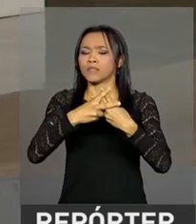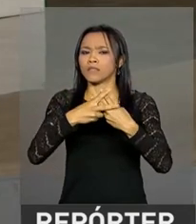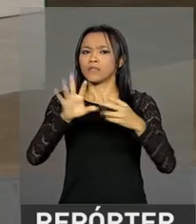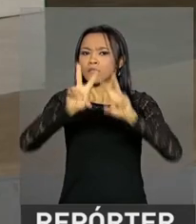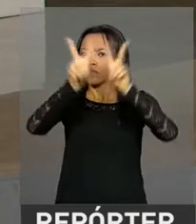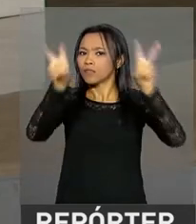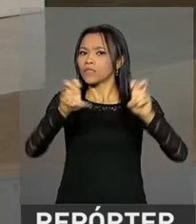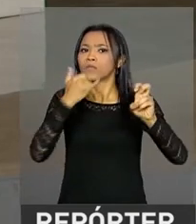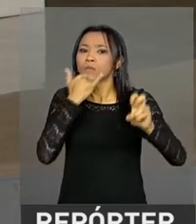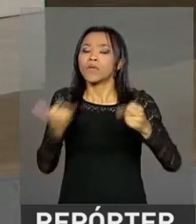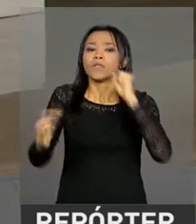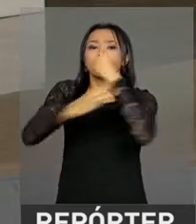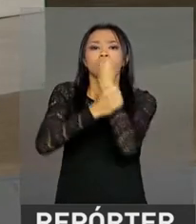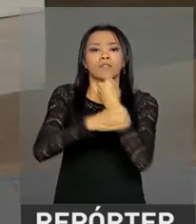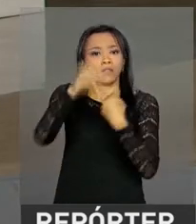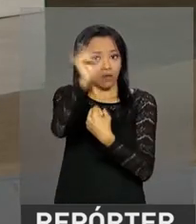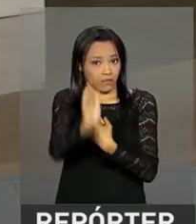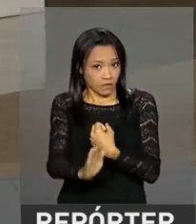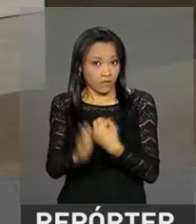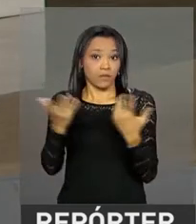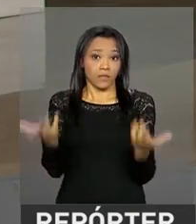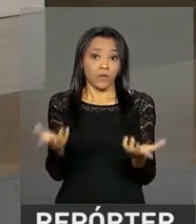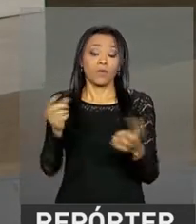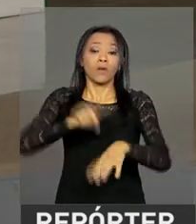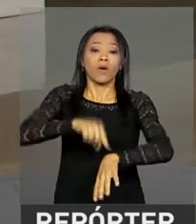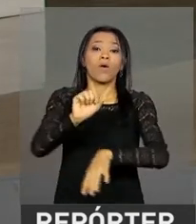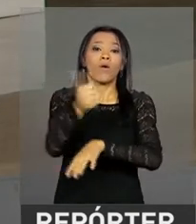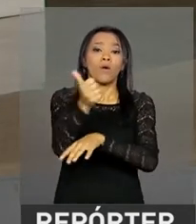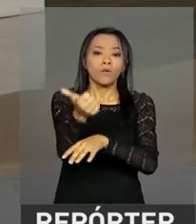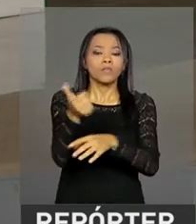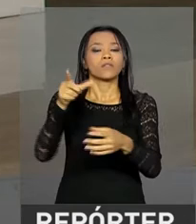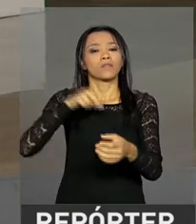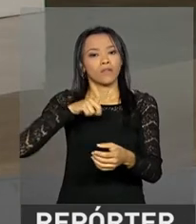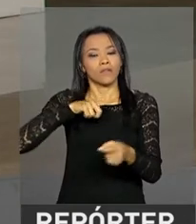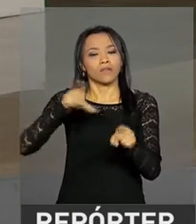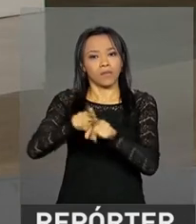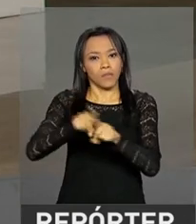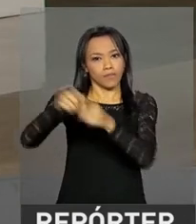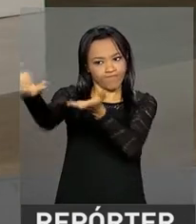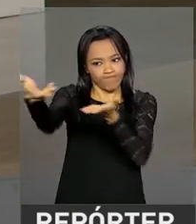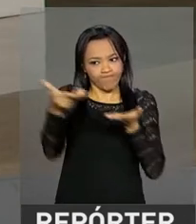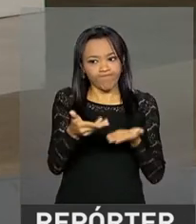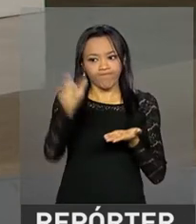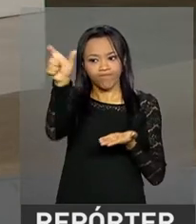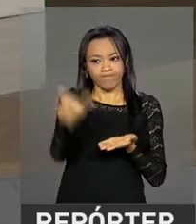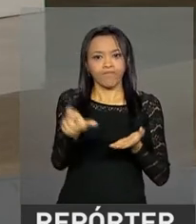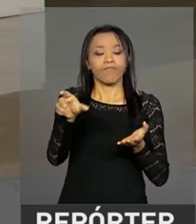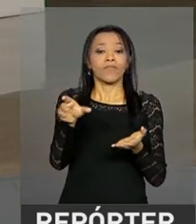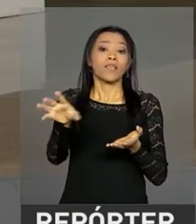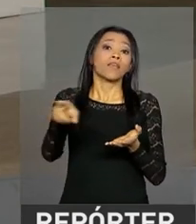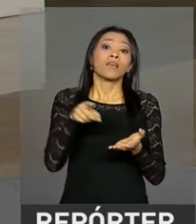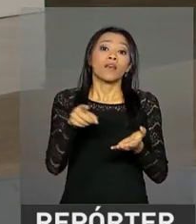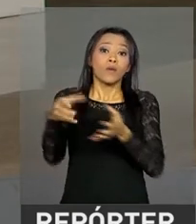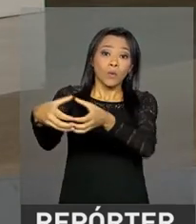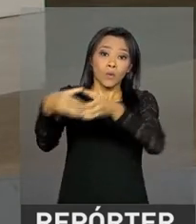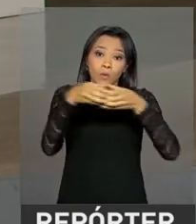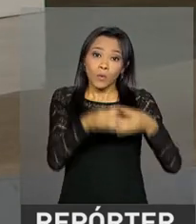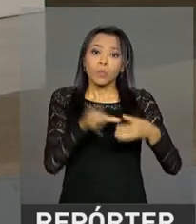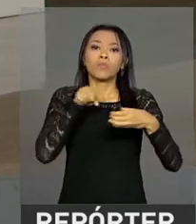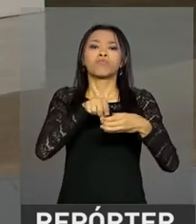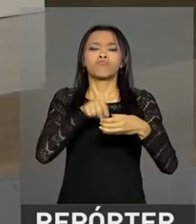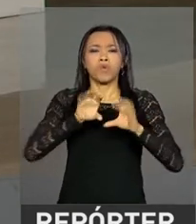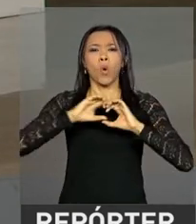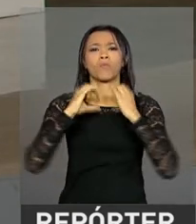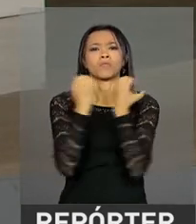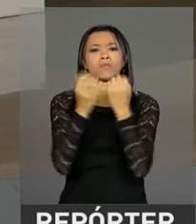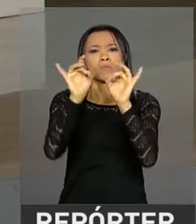da América do Sul. E então, às 11 horas, o presidente Michel Temer recebe integrantes da Comissão Especial de Reforma da Previdência, que analisa